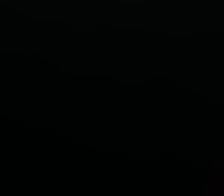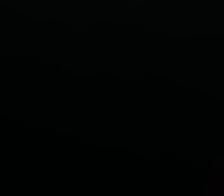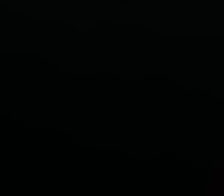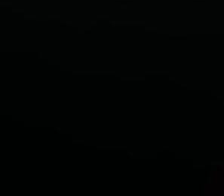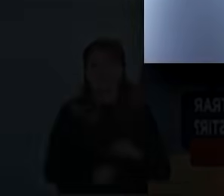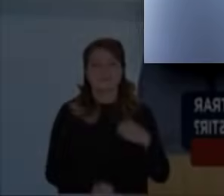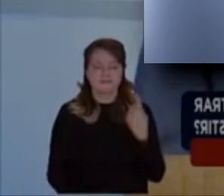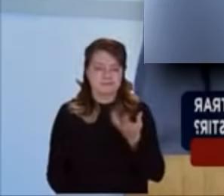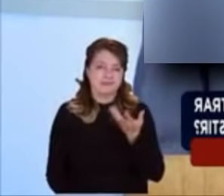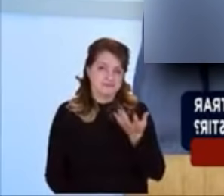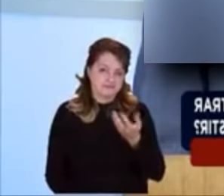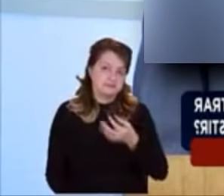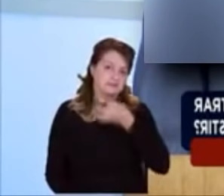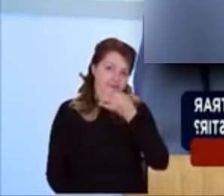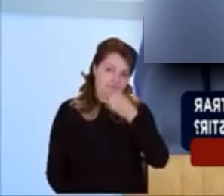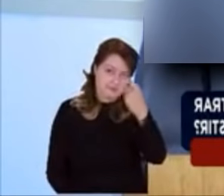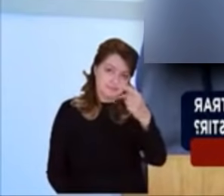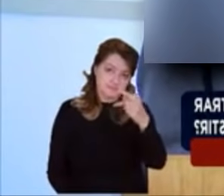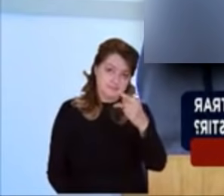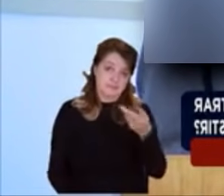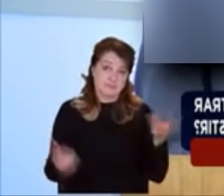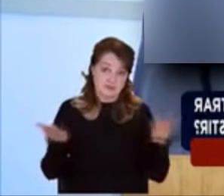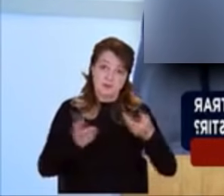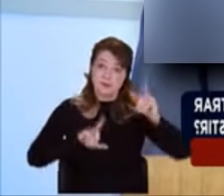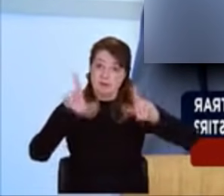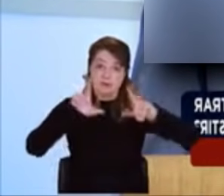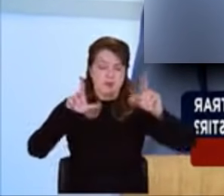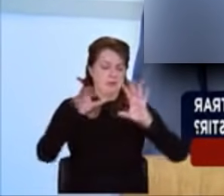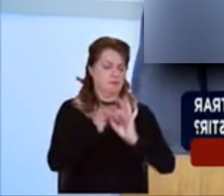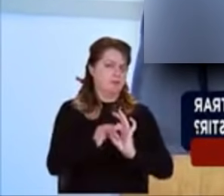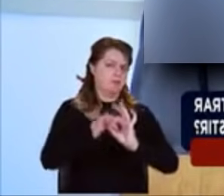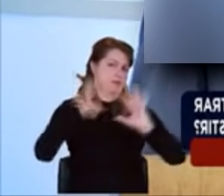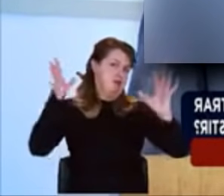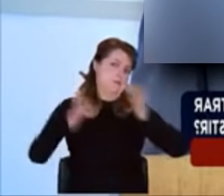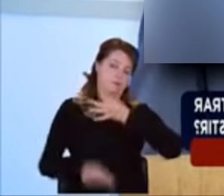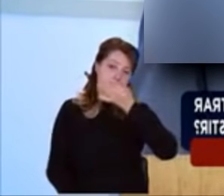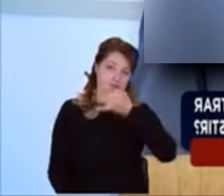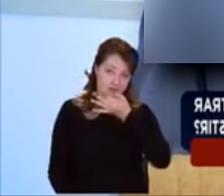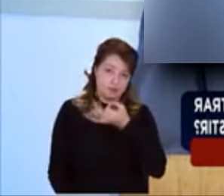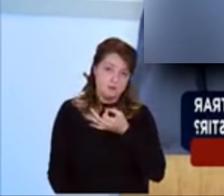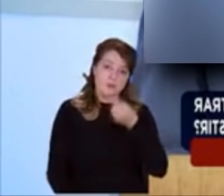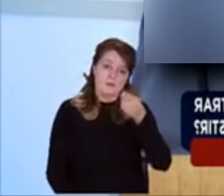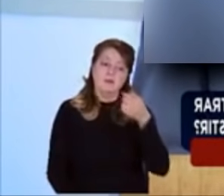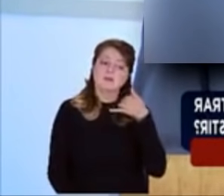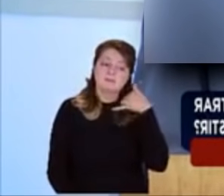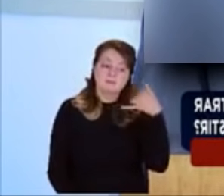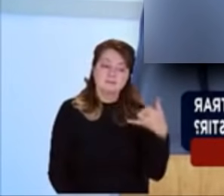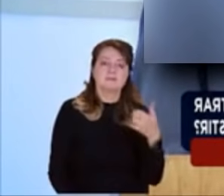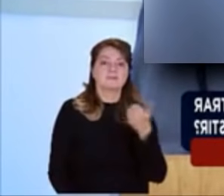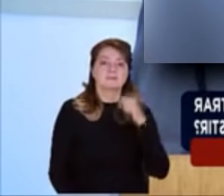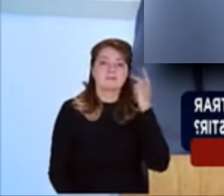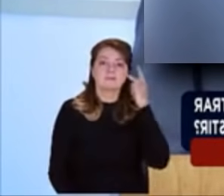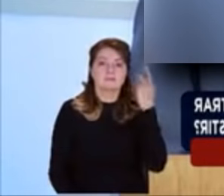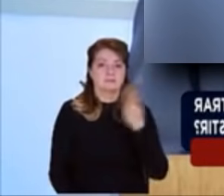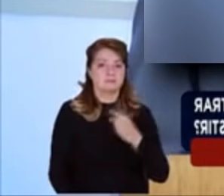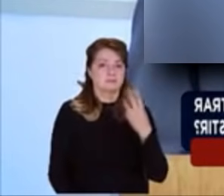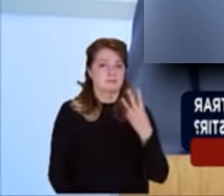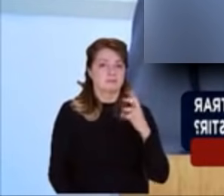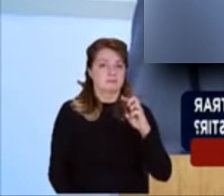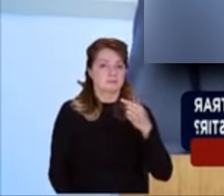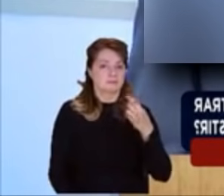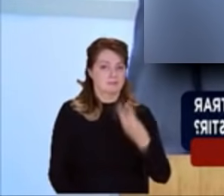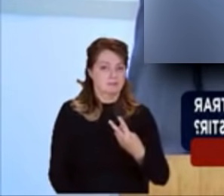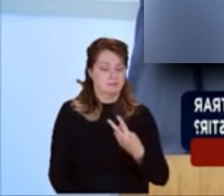E pior ainda é a Record propagando esse pensamento errado, extremamente retrógrado, que esses pais ficam falando por aí. O que é simplesmente